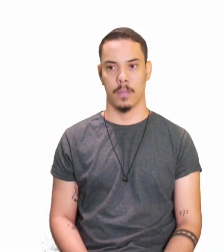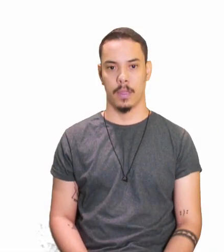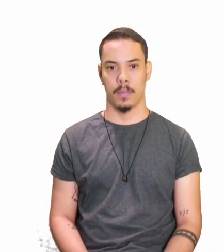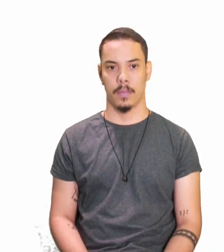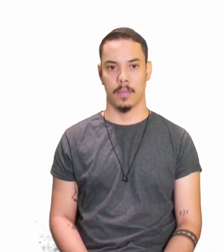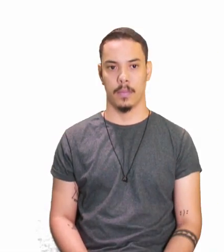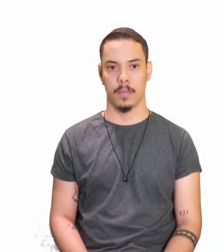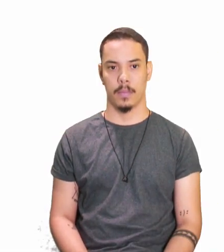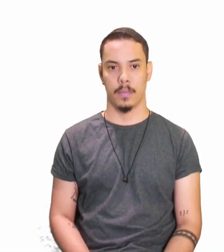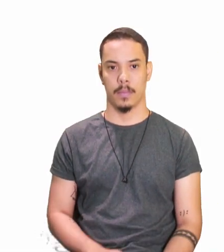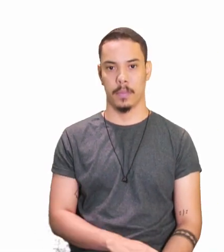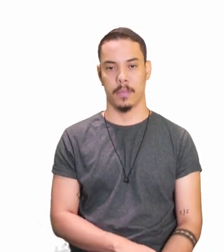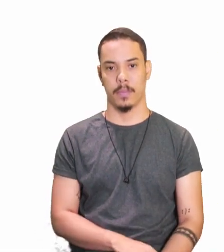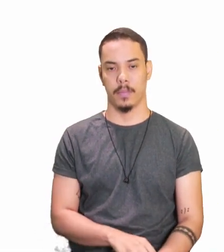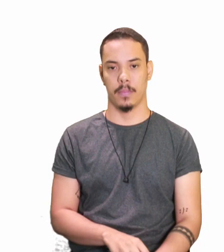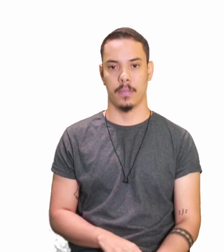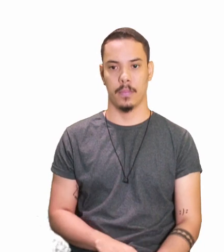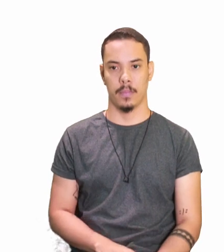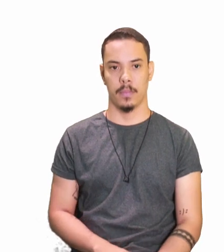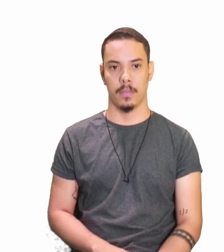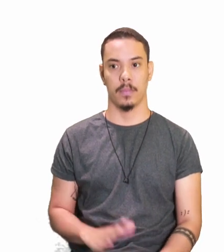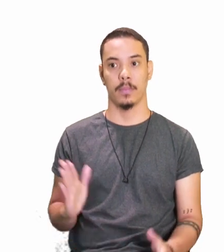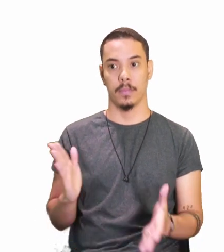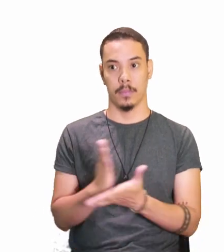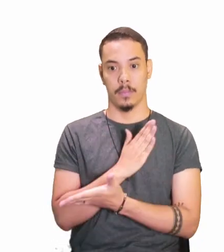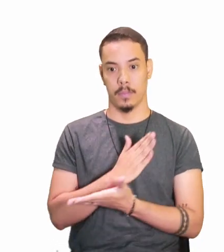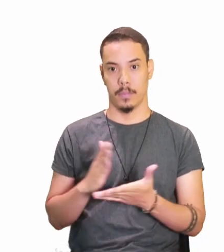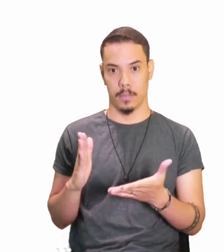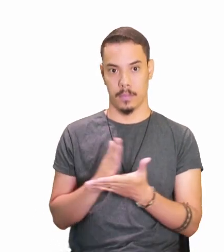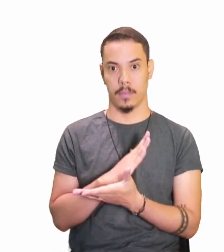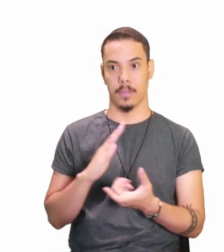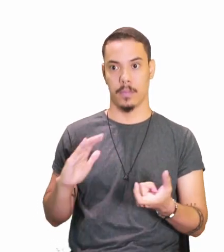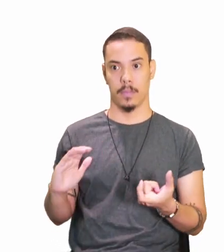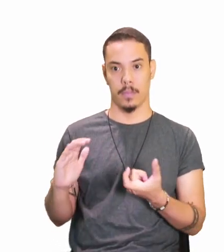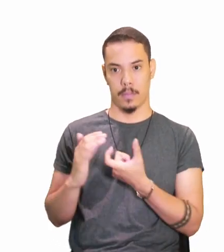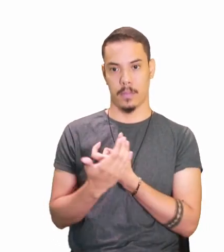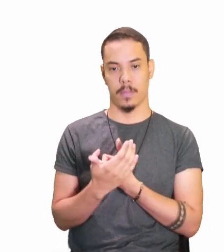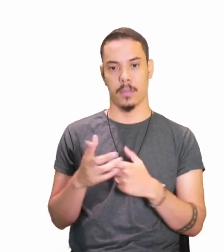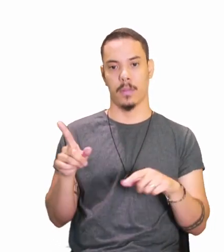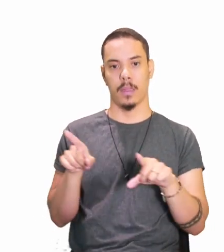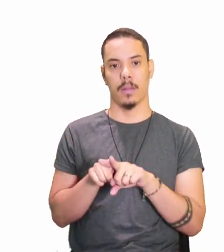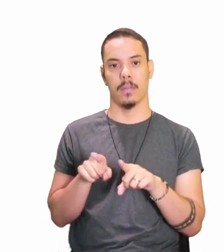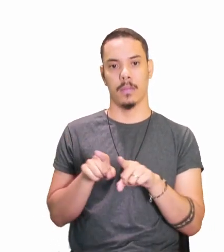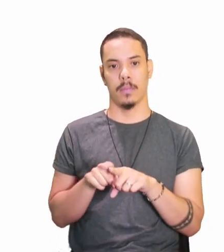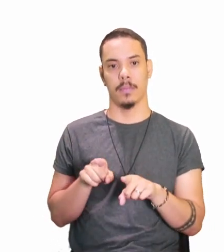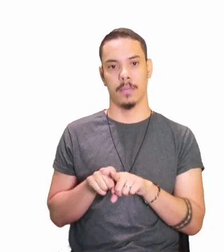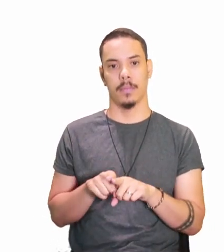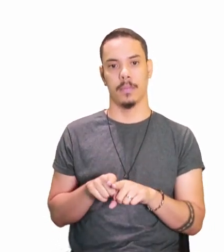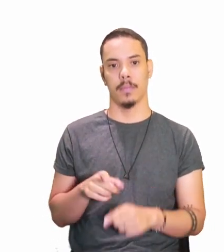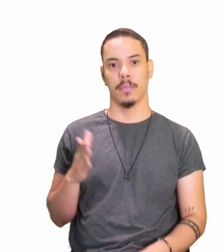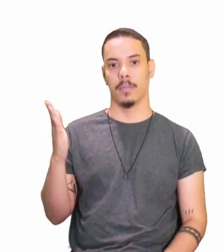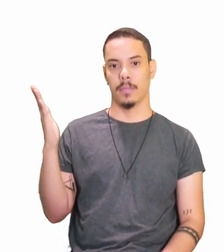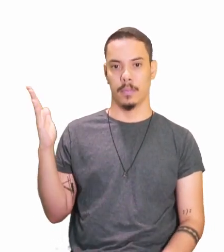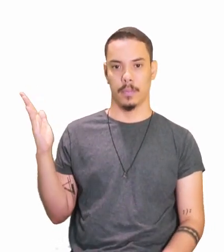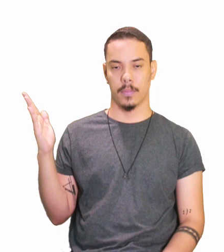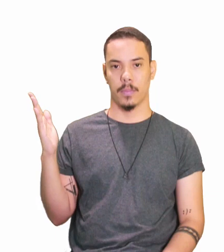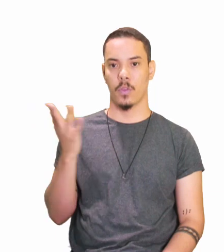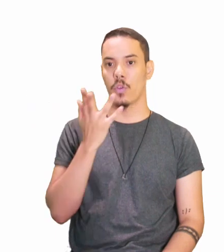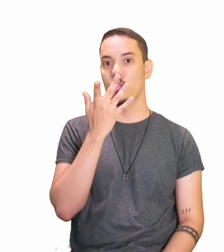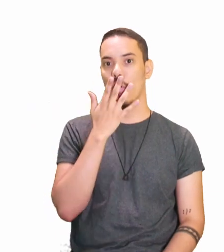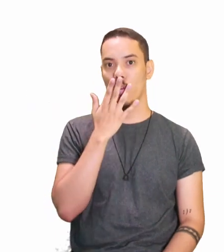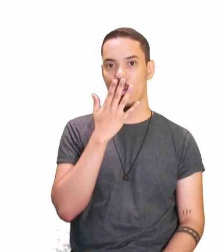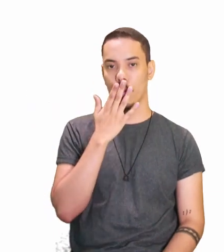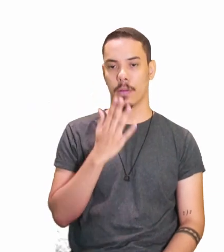Próxima aqui para vocês temos os termos, né? Da questão aqui, Os termos ultravioleta, azul marinho,